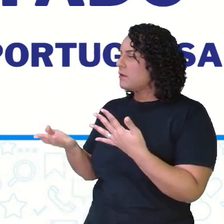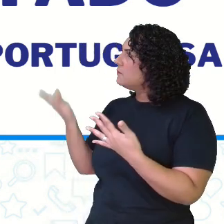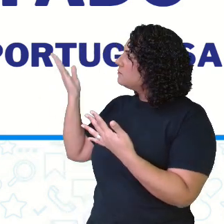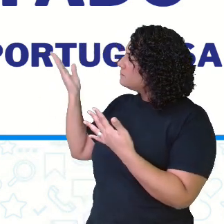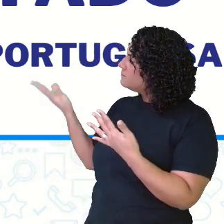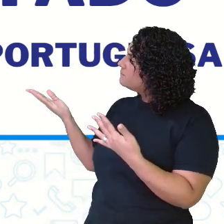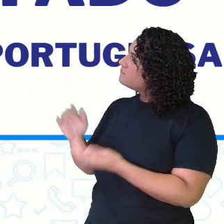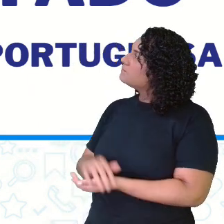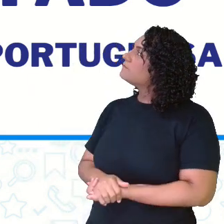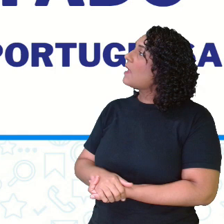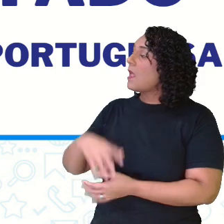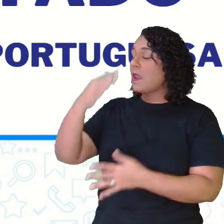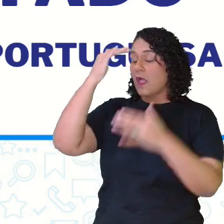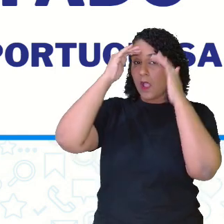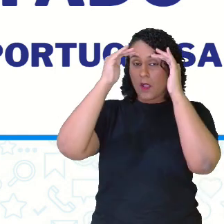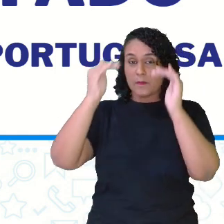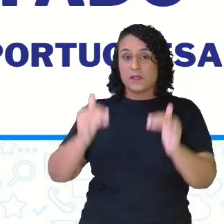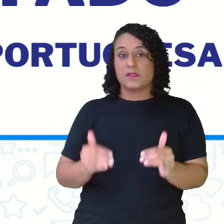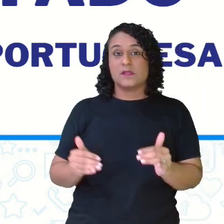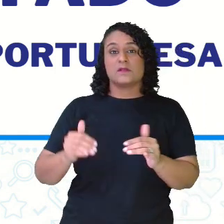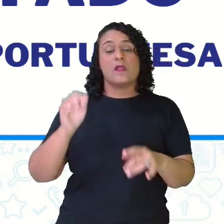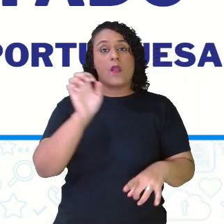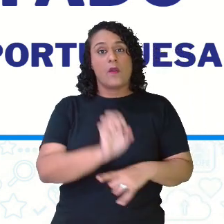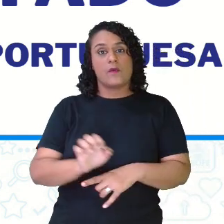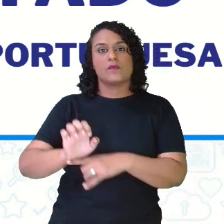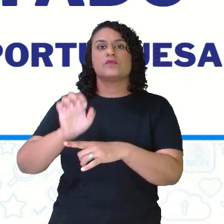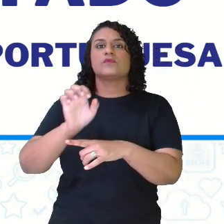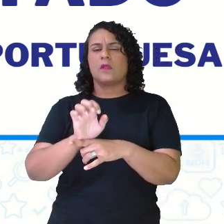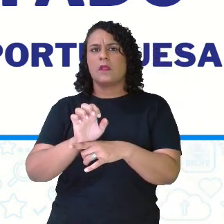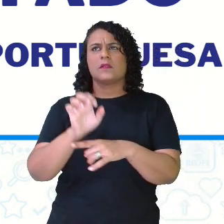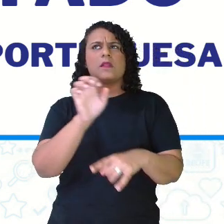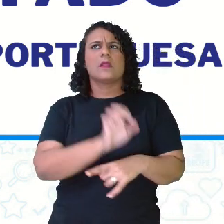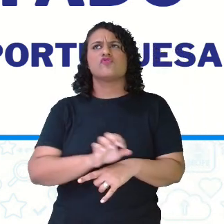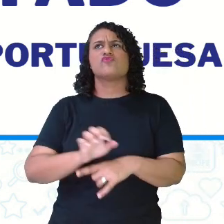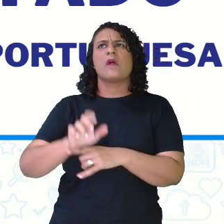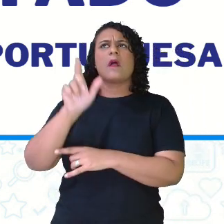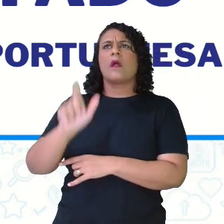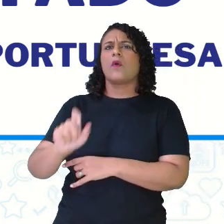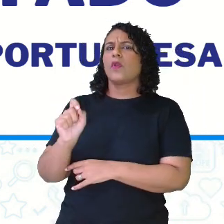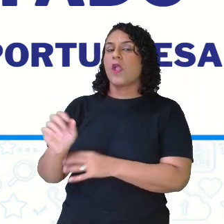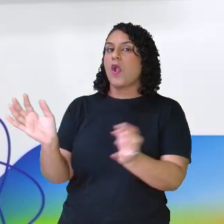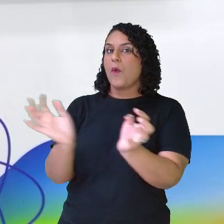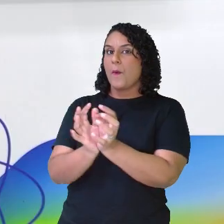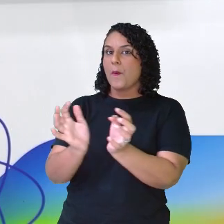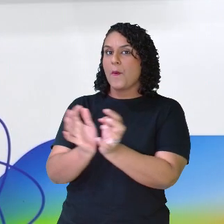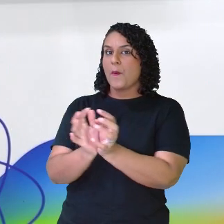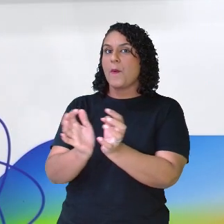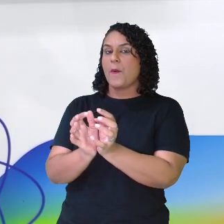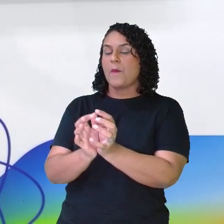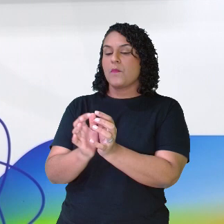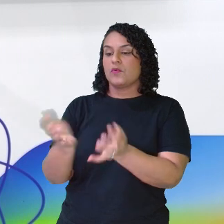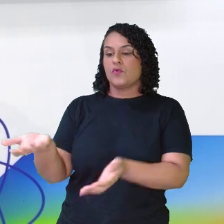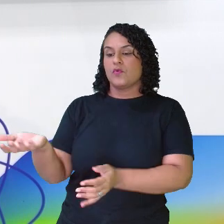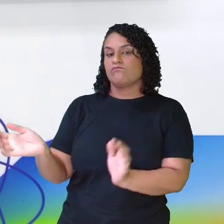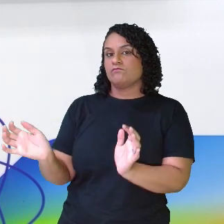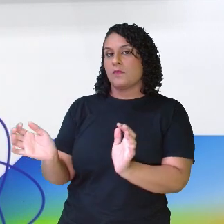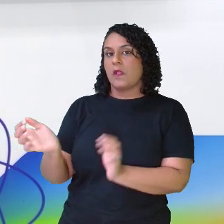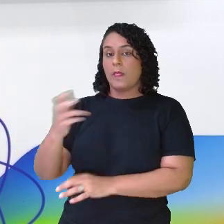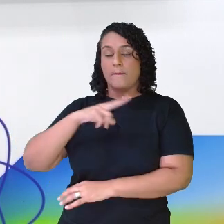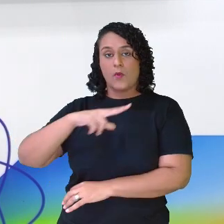aí, quando a gente fala do Estado, aí a coroa portuguesa. Vocês sabem que nesse período aí nós tínhamos o rei de